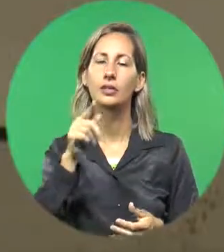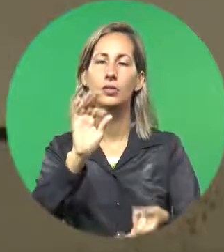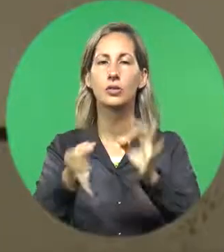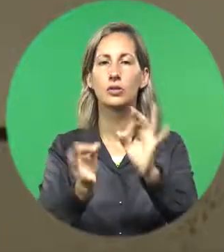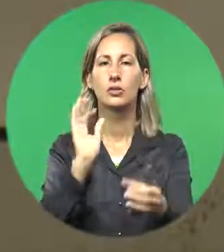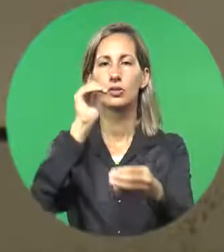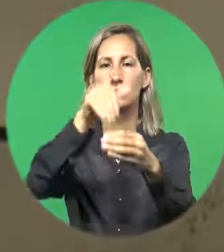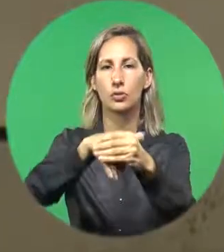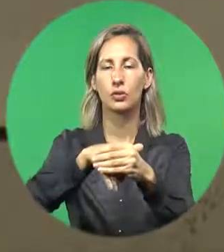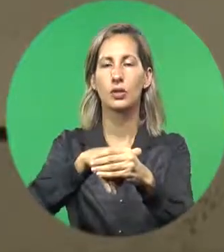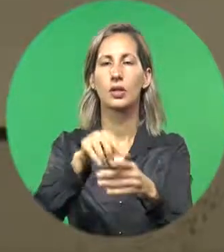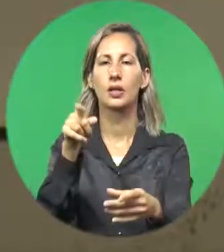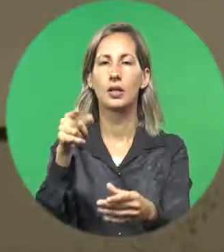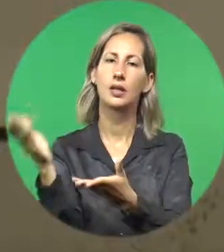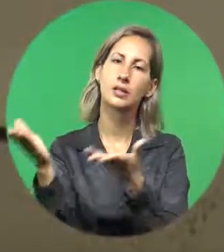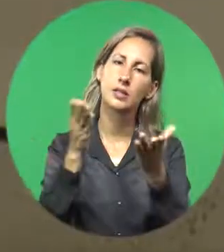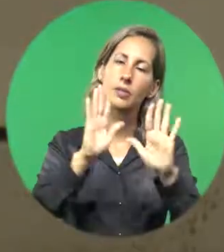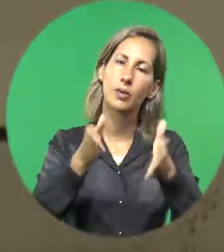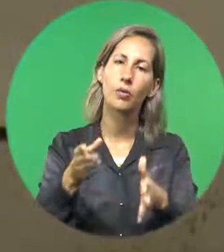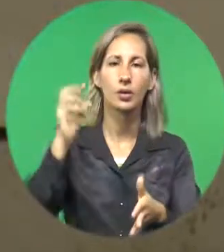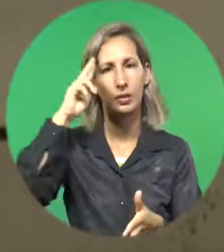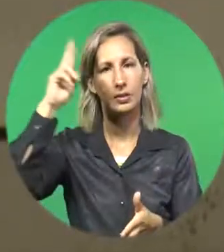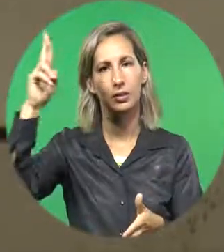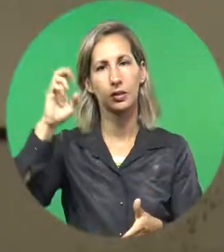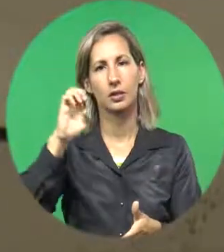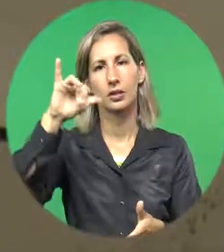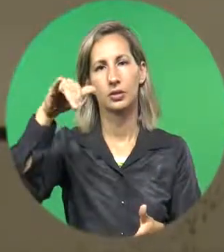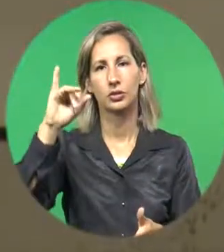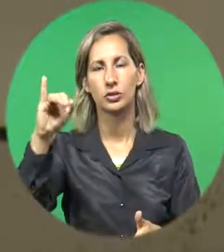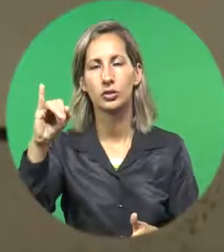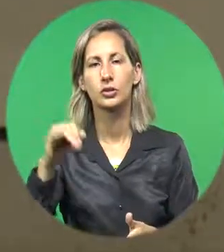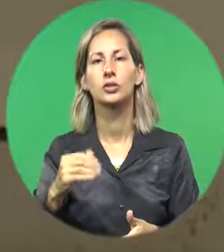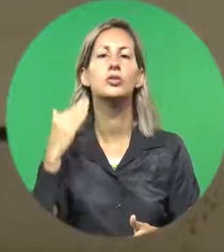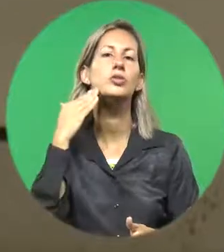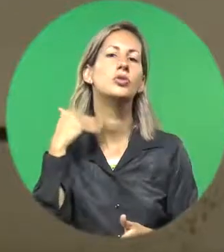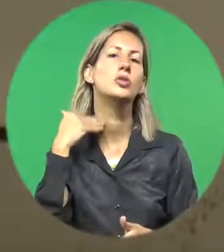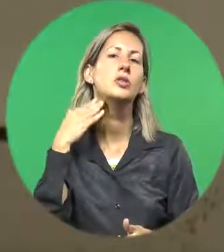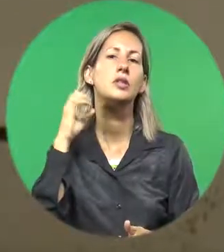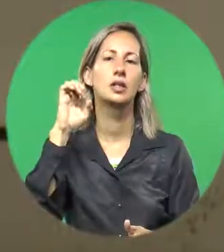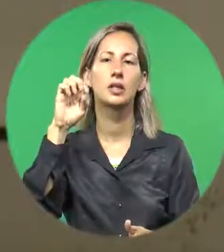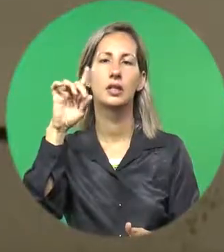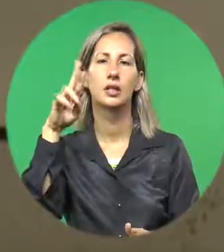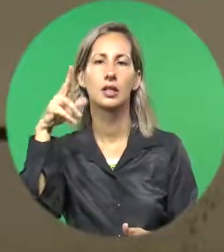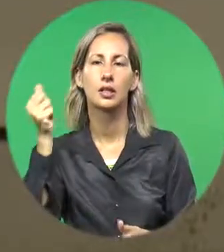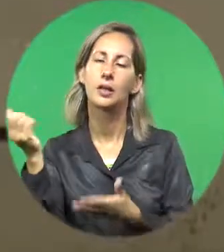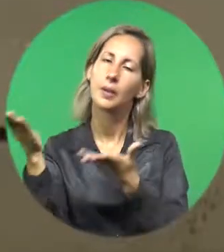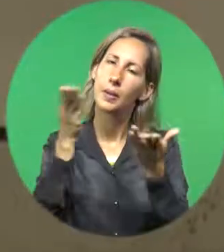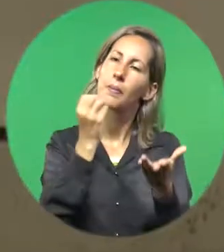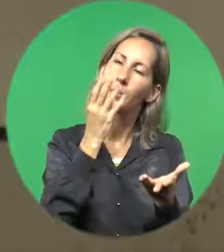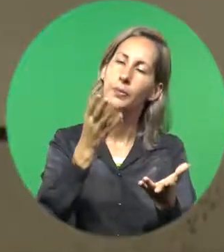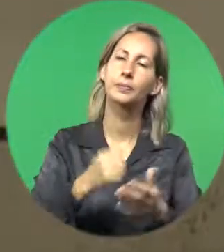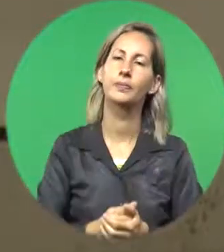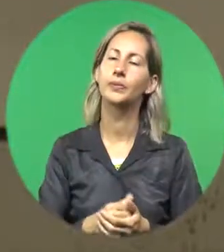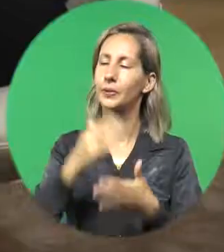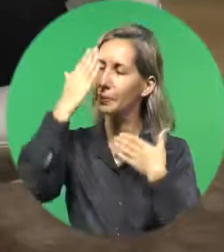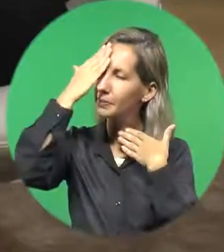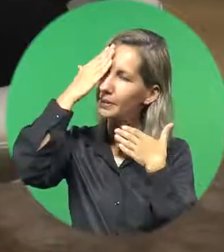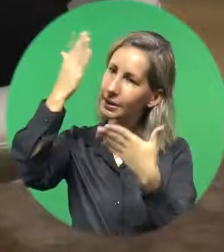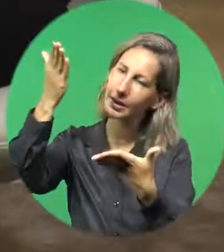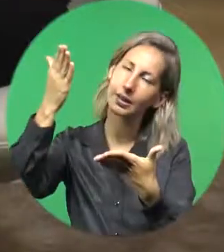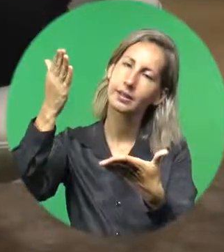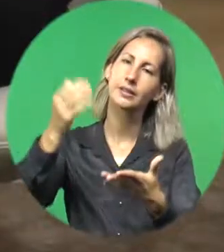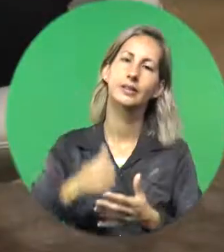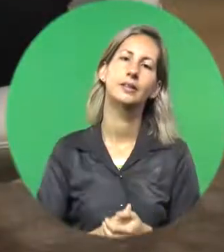Falando em escola judiciária e eleitoral, eu recebo agora a diretora da EJE, a juíza Érica Paiva. Seja bem-vinda, doutora Érica.